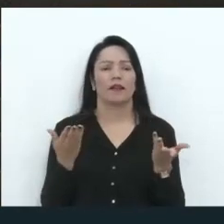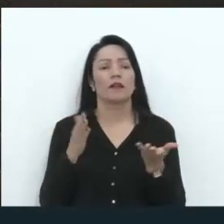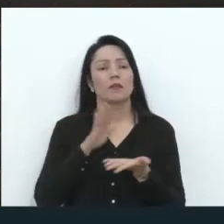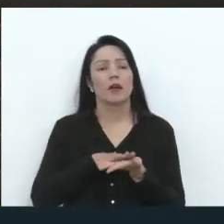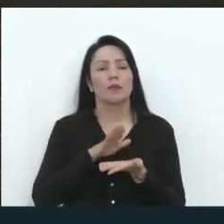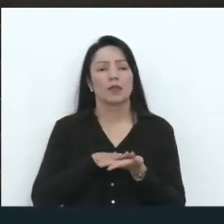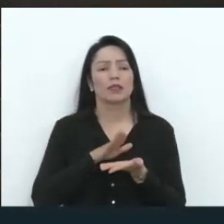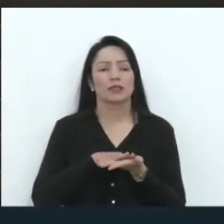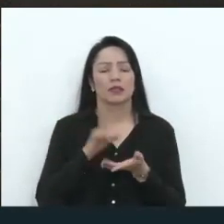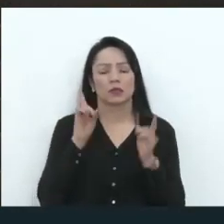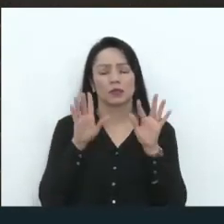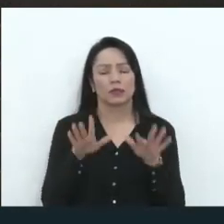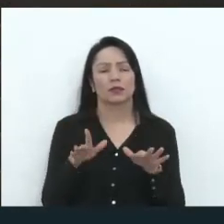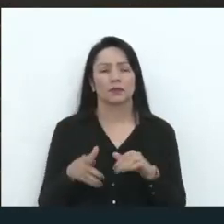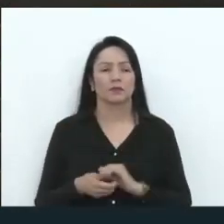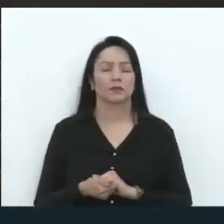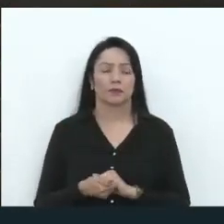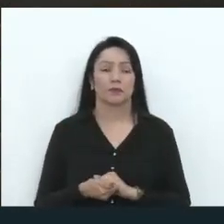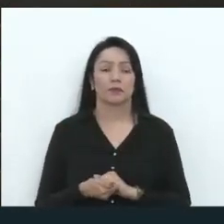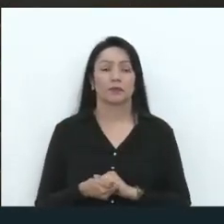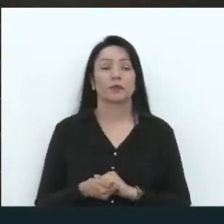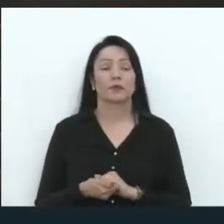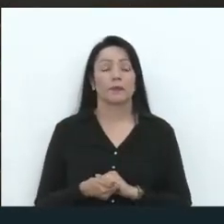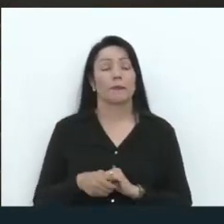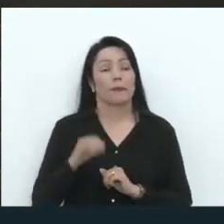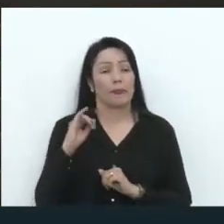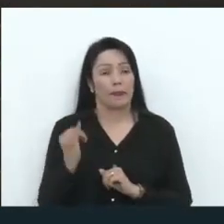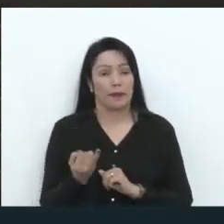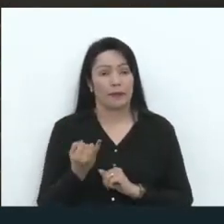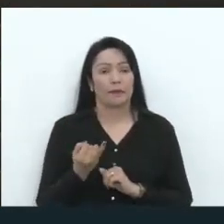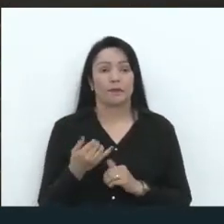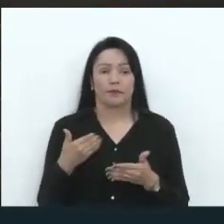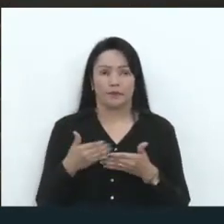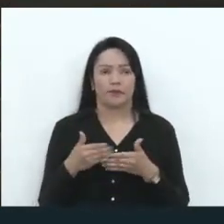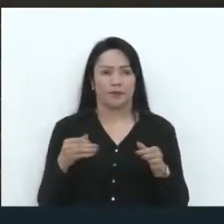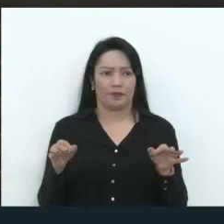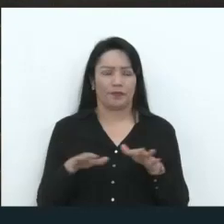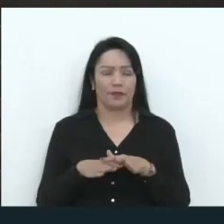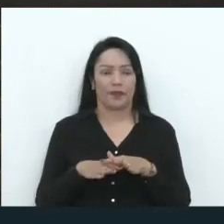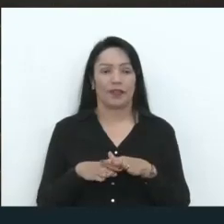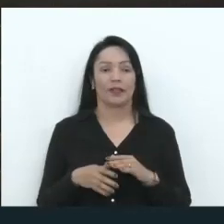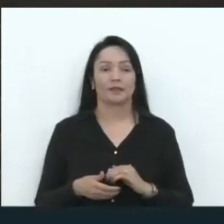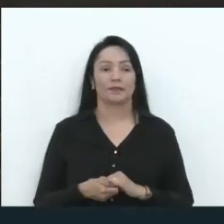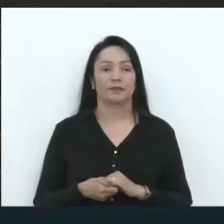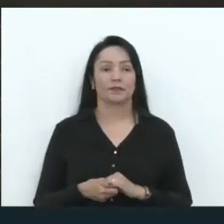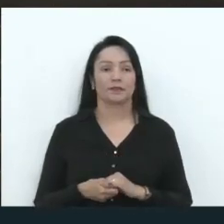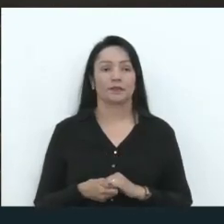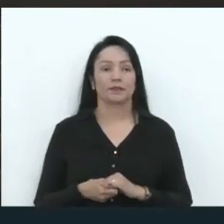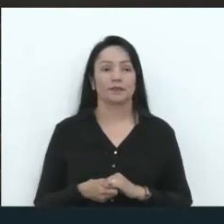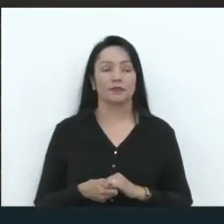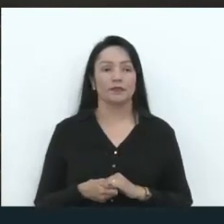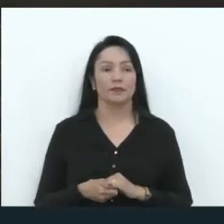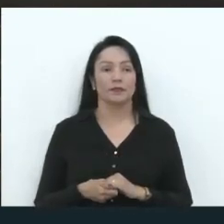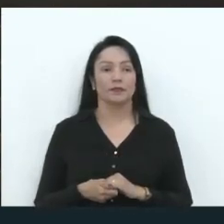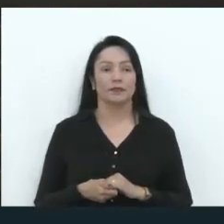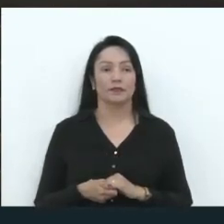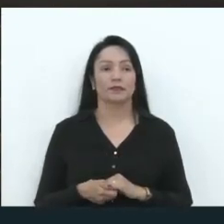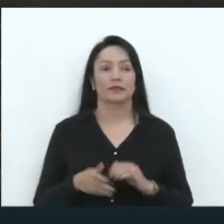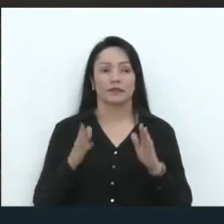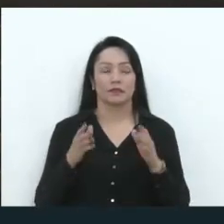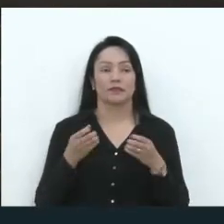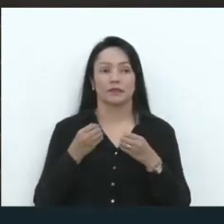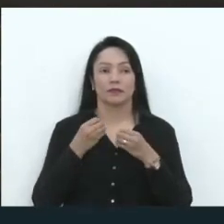Deus abençoe você. Quero aproveitar, senhor presidente, para encerrar, porque eu falei que seria rápido, e também aqui já